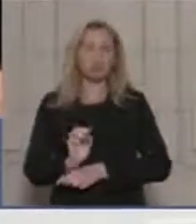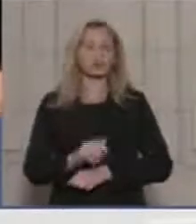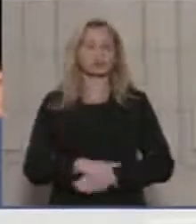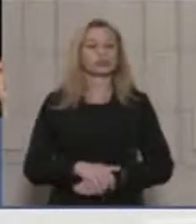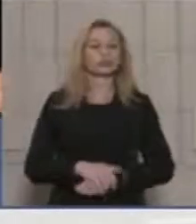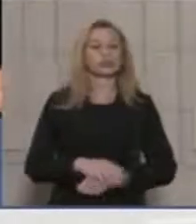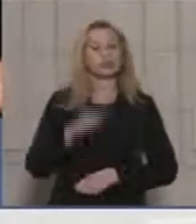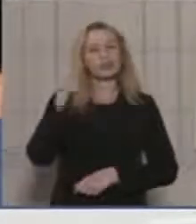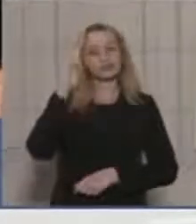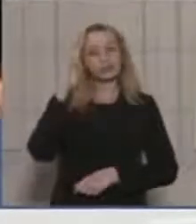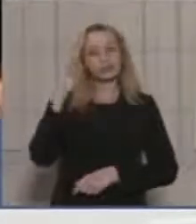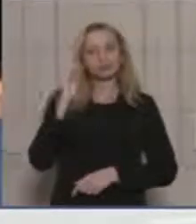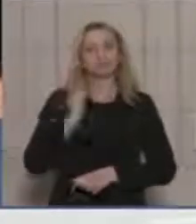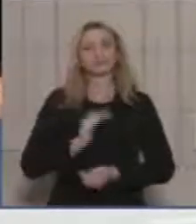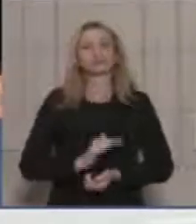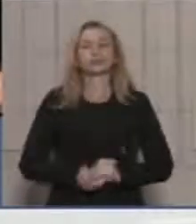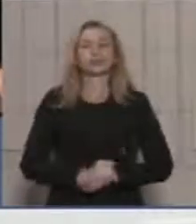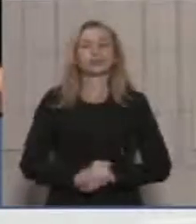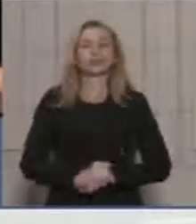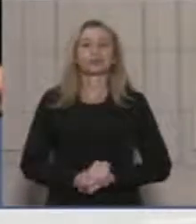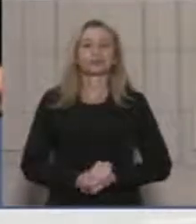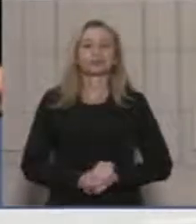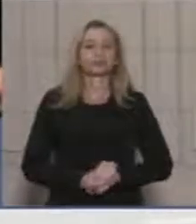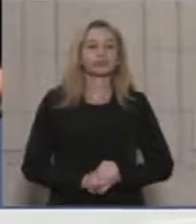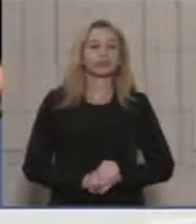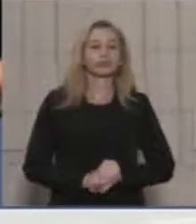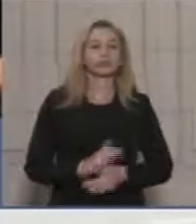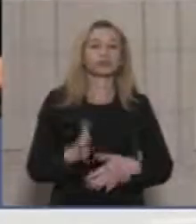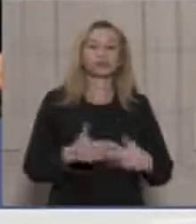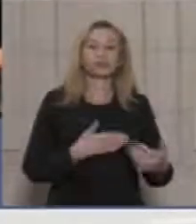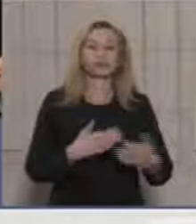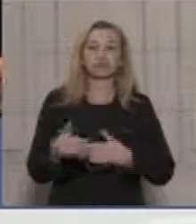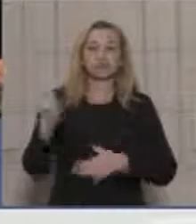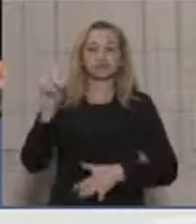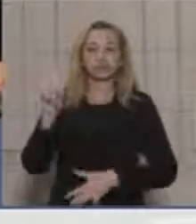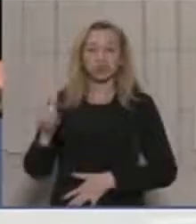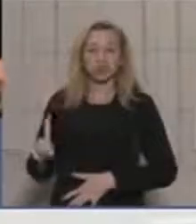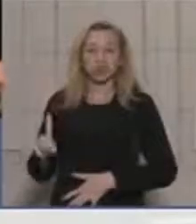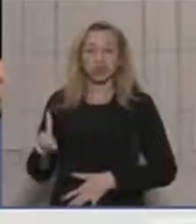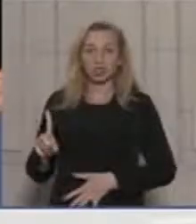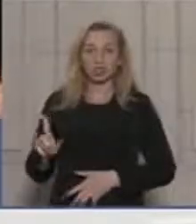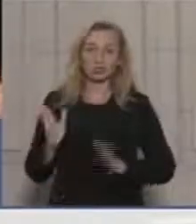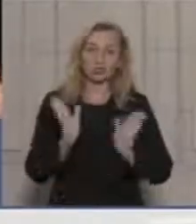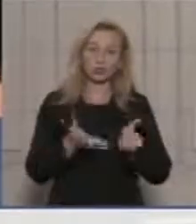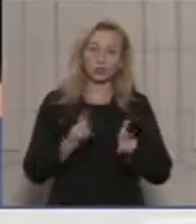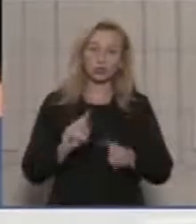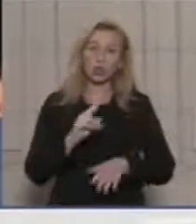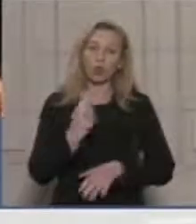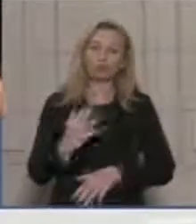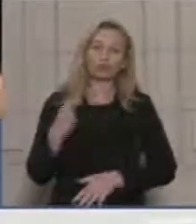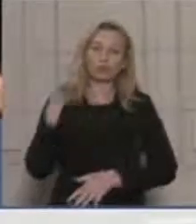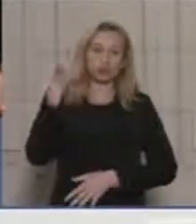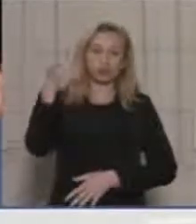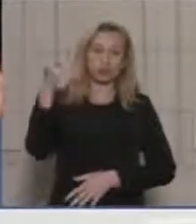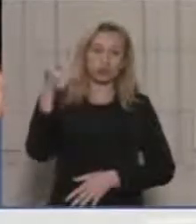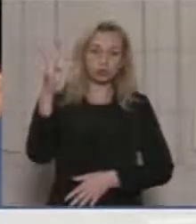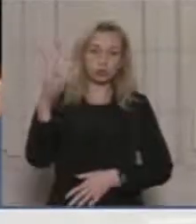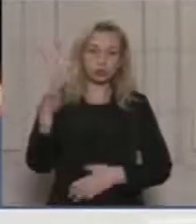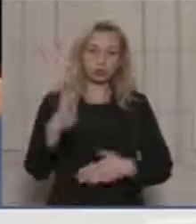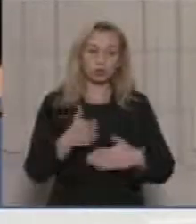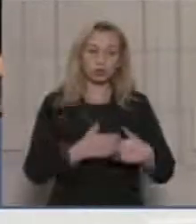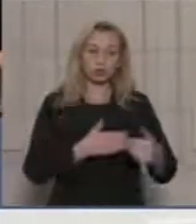e, principalmente, em qualquer direito presente ou futuro de